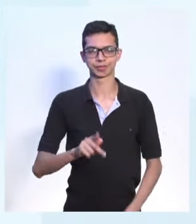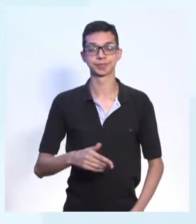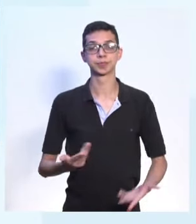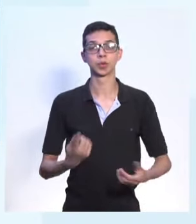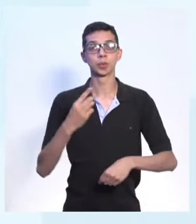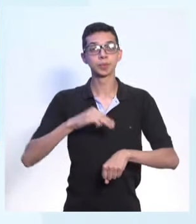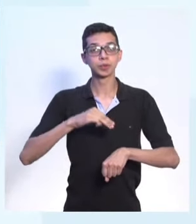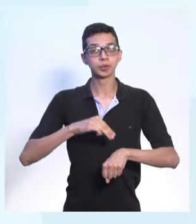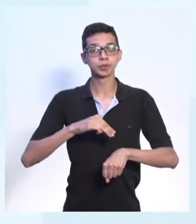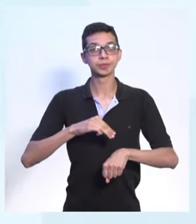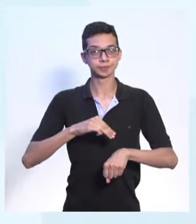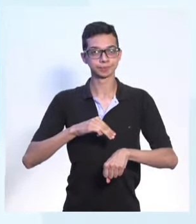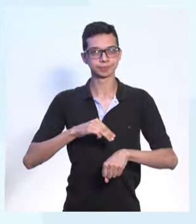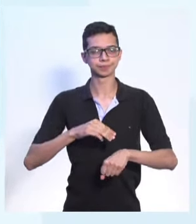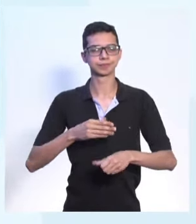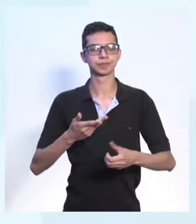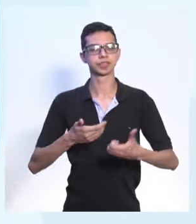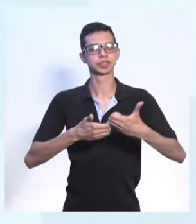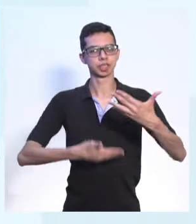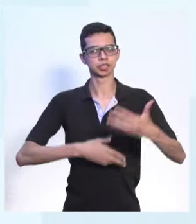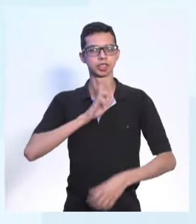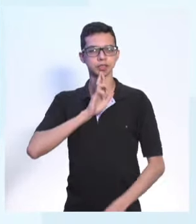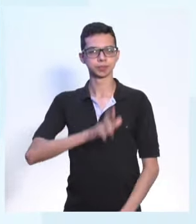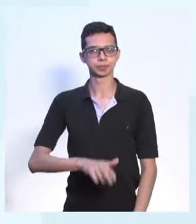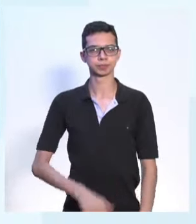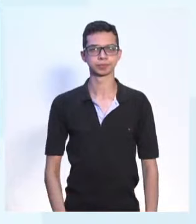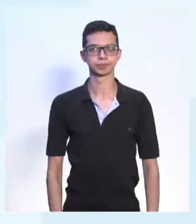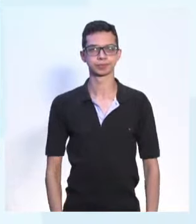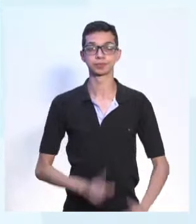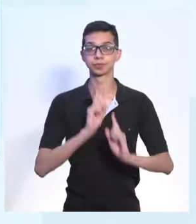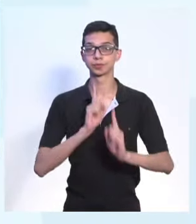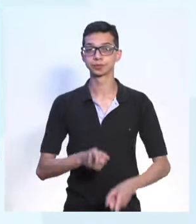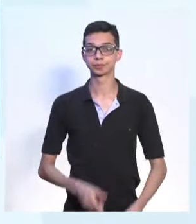1 minute for you. Um minutinho lá, vamos lá no chat respondendo. Go!